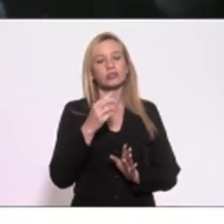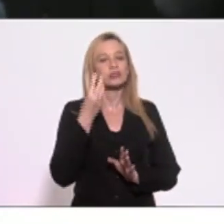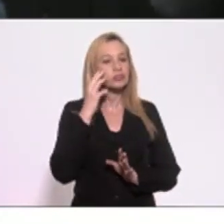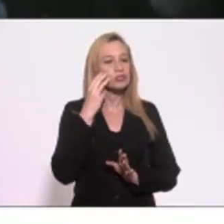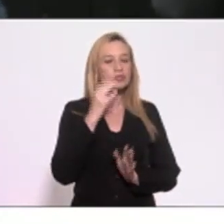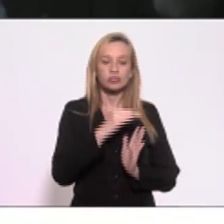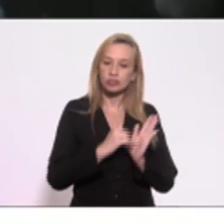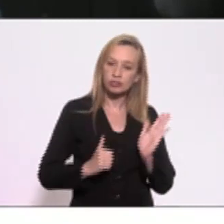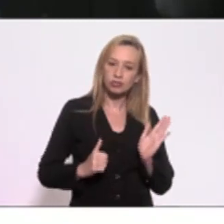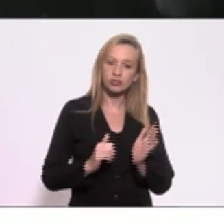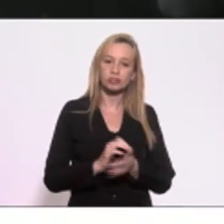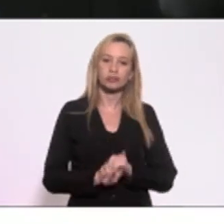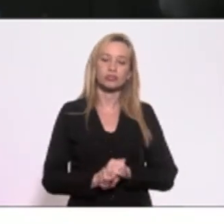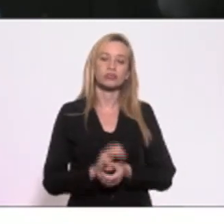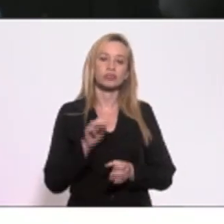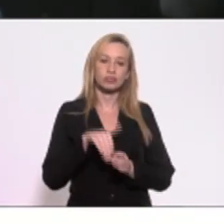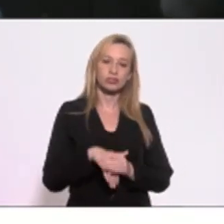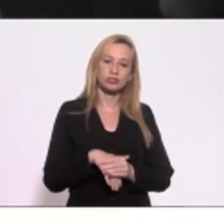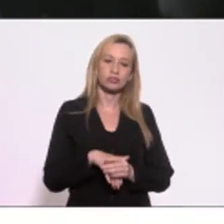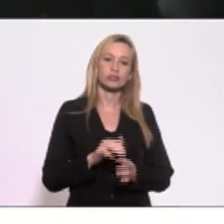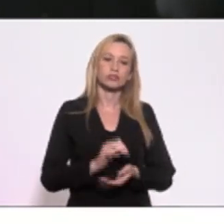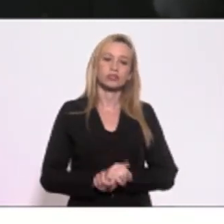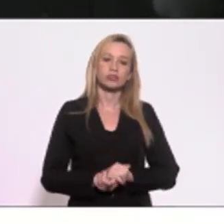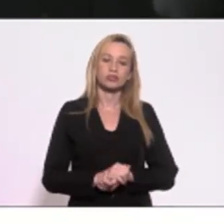ok. Em votação,